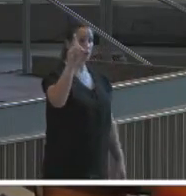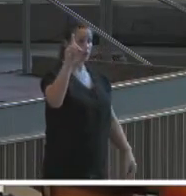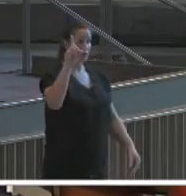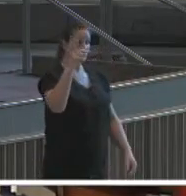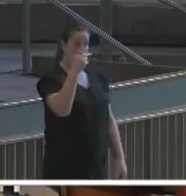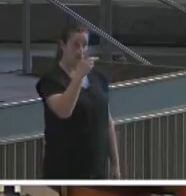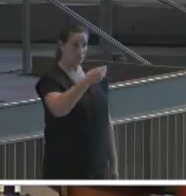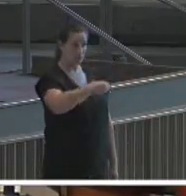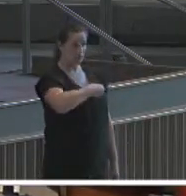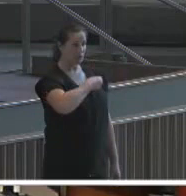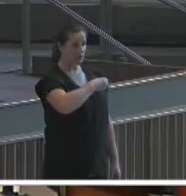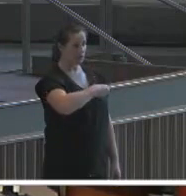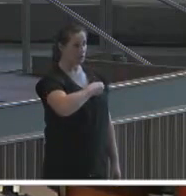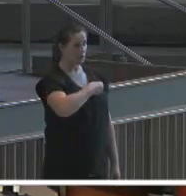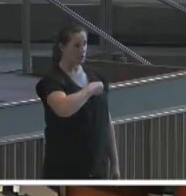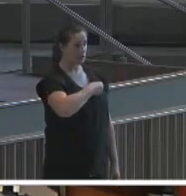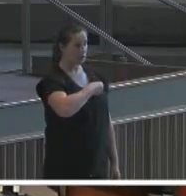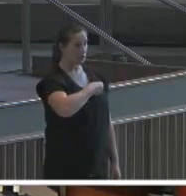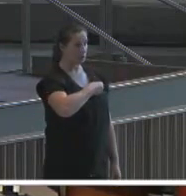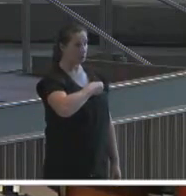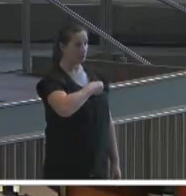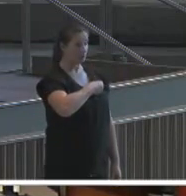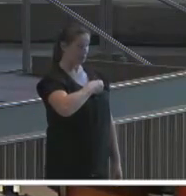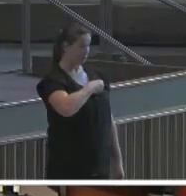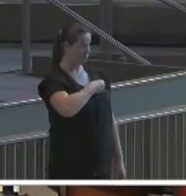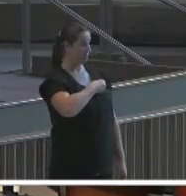Esse é o sentido da infidelidade.